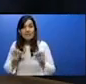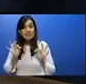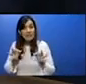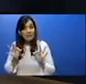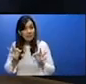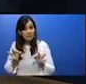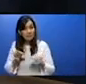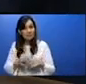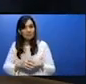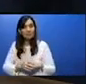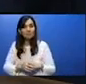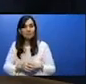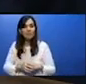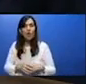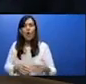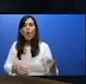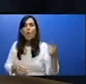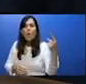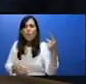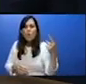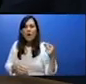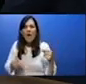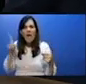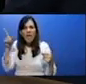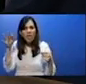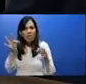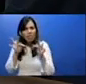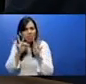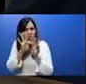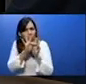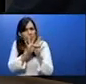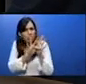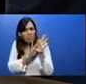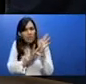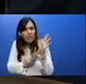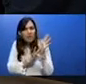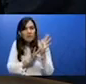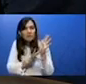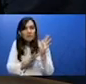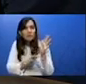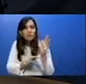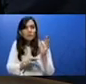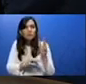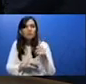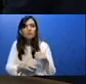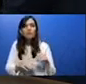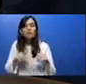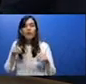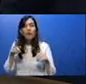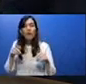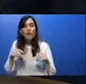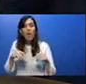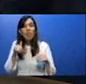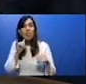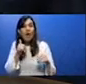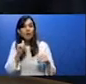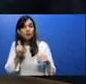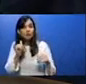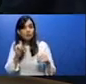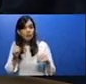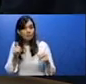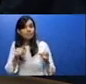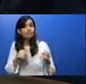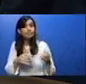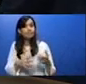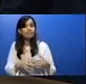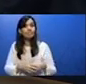Esse texto que nós lemos, o que vocês acham? Vocês acham que é uma narrativa? Nós já aprendemos o que é